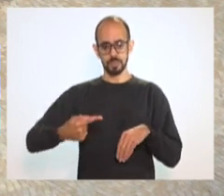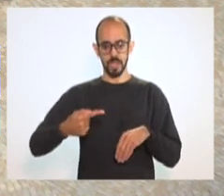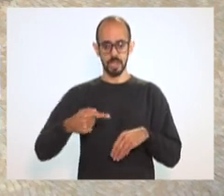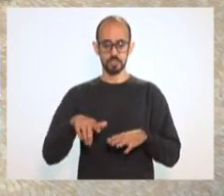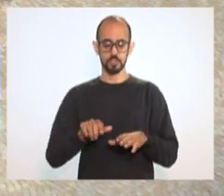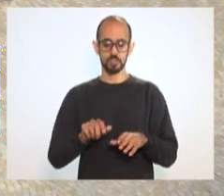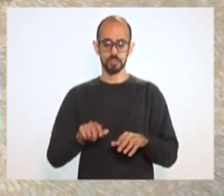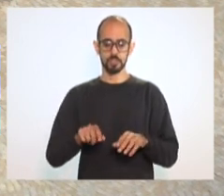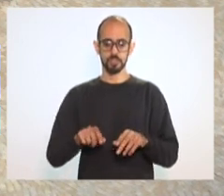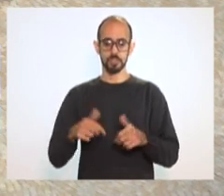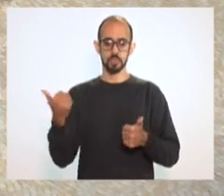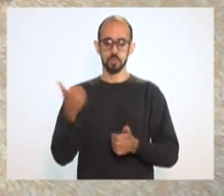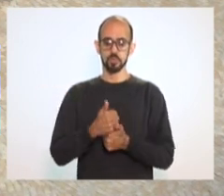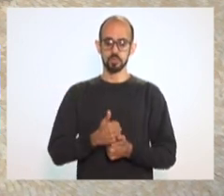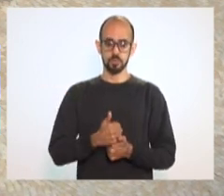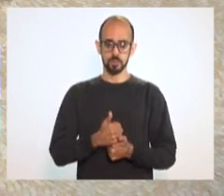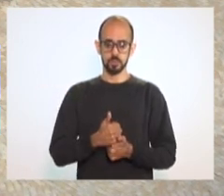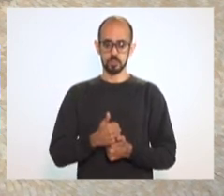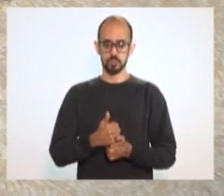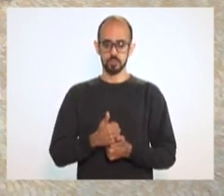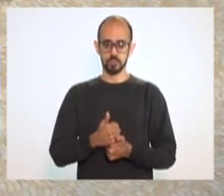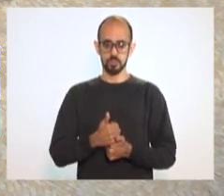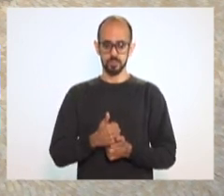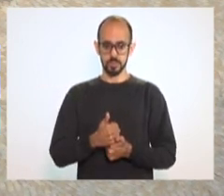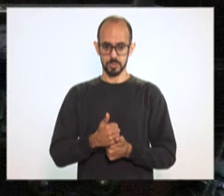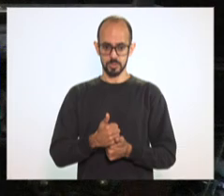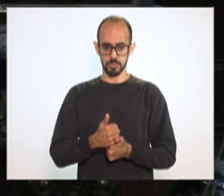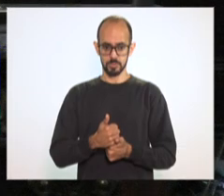concluindo por substitutivo pedindo forma final de redação